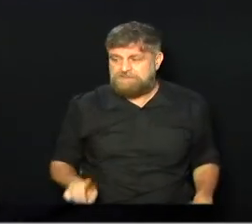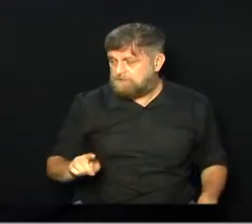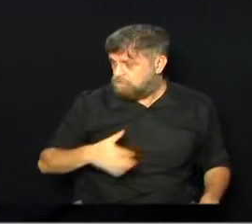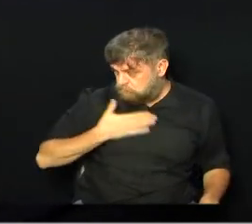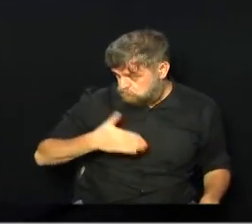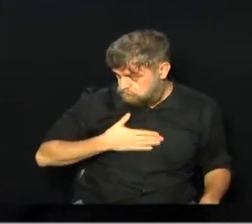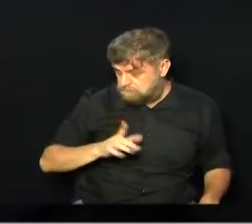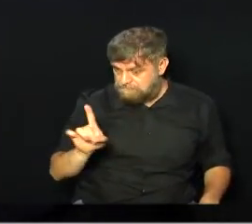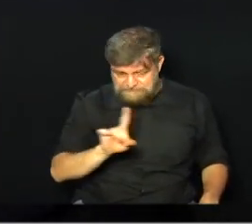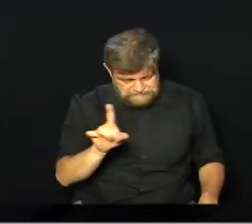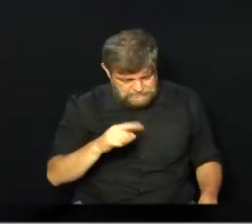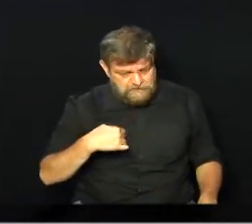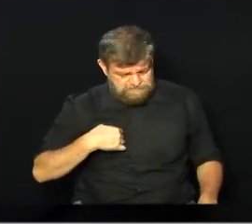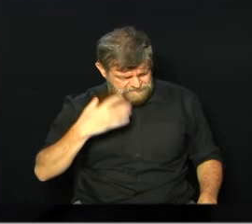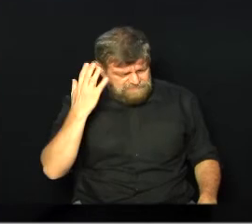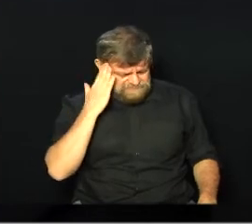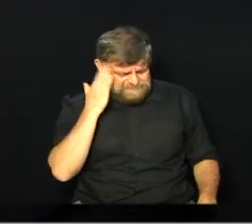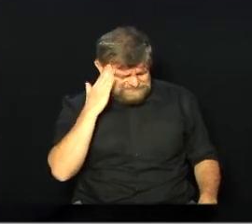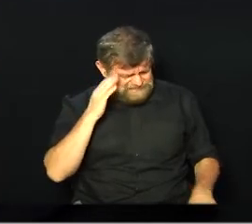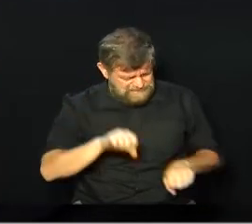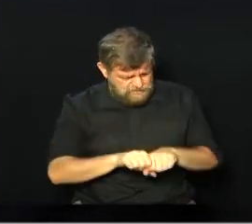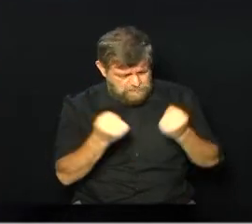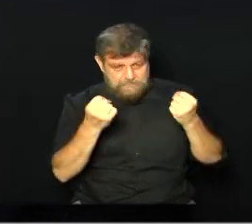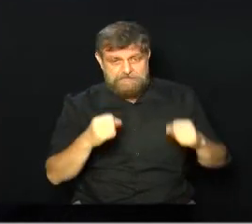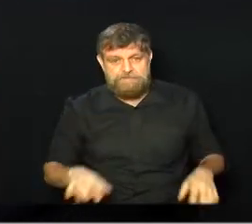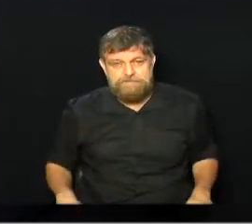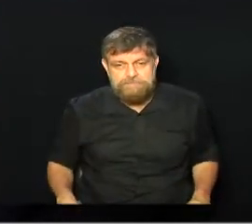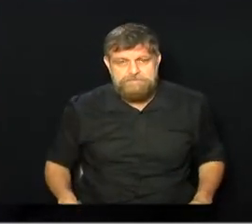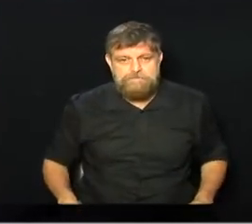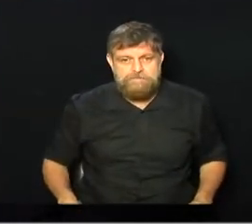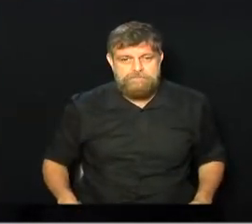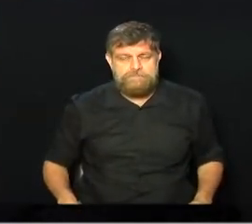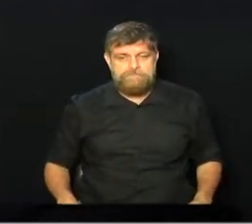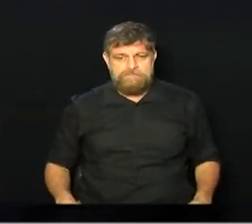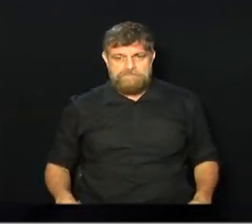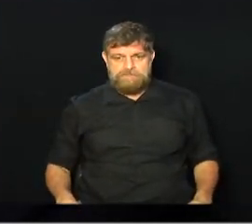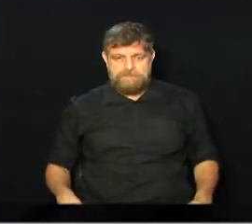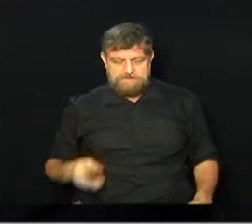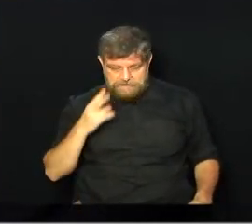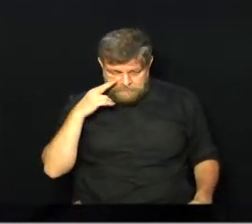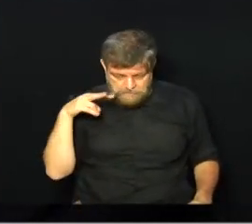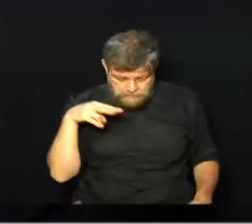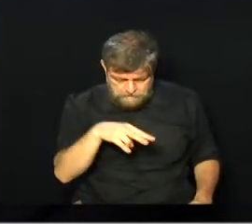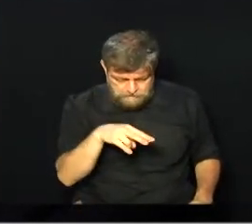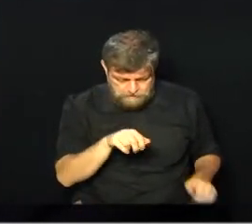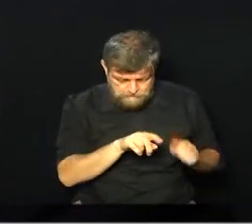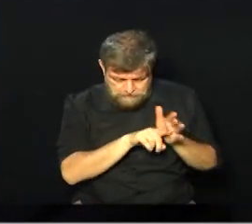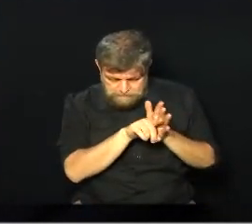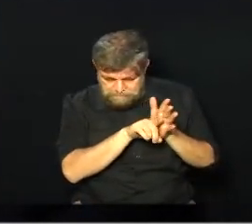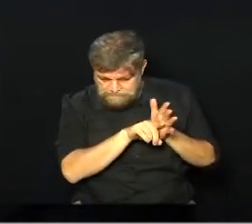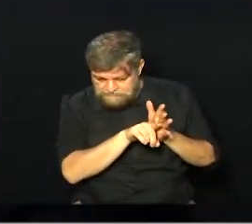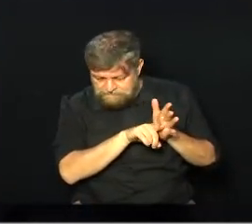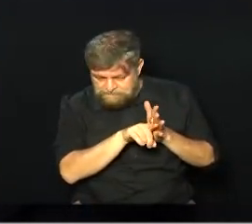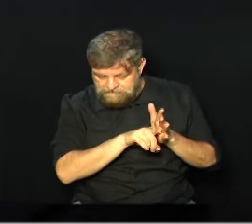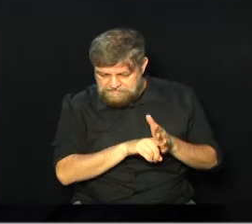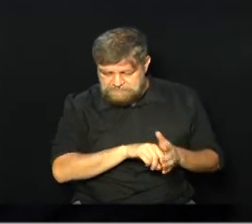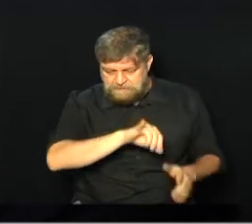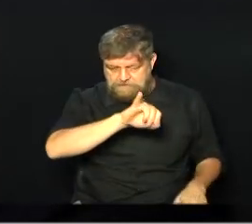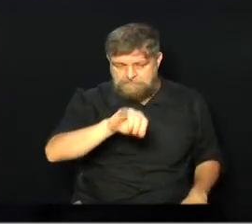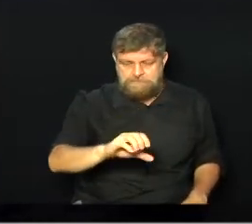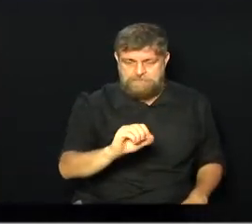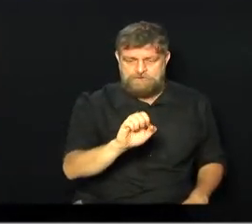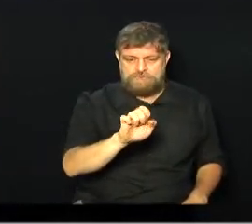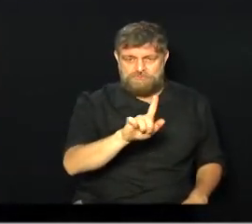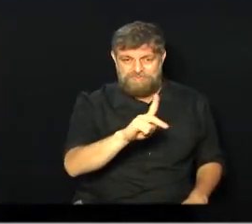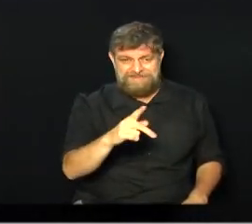doutor, rompeu. Aí dali ele falou, senta aí. Aí ele olhou o joelho e falou, vamos fazer um exame? Para ver, mas ele já tinha